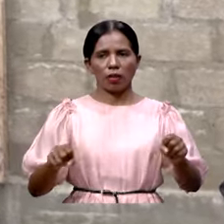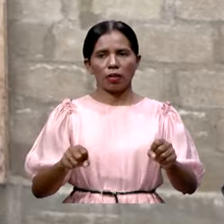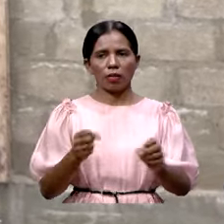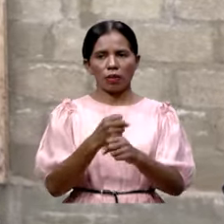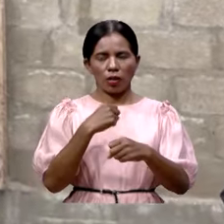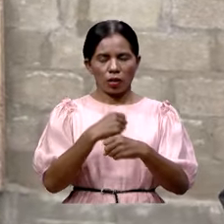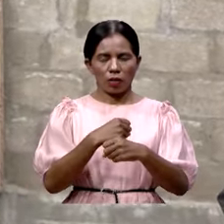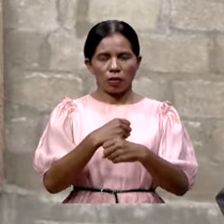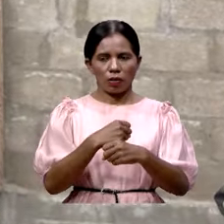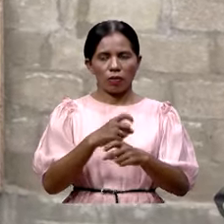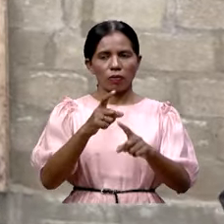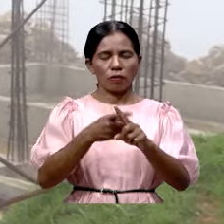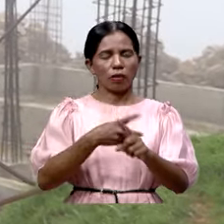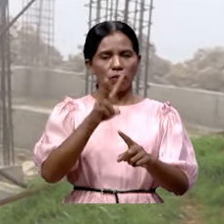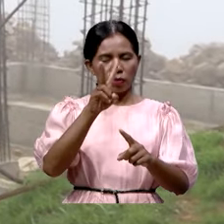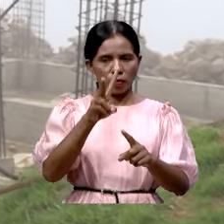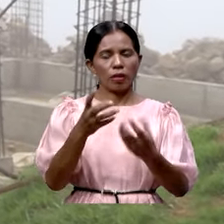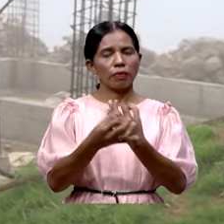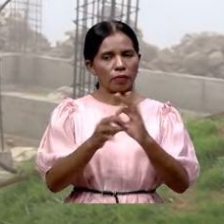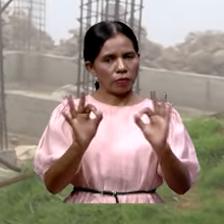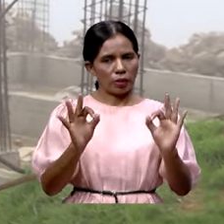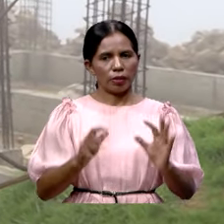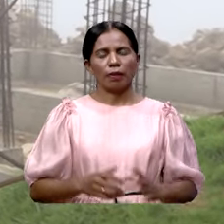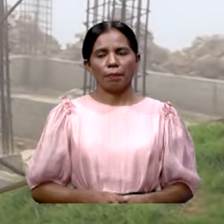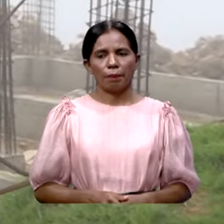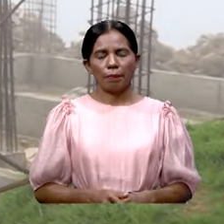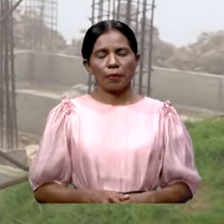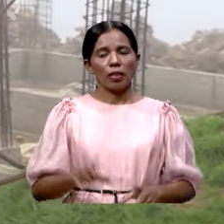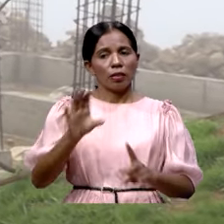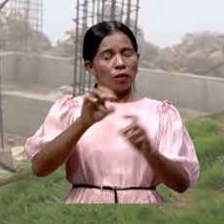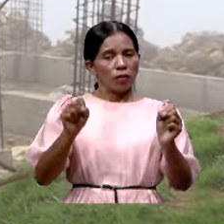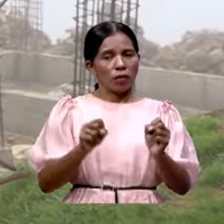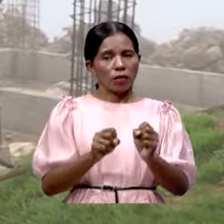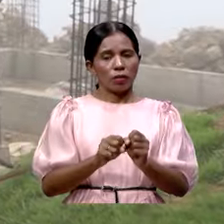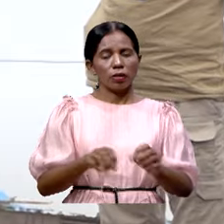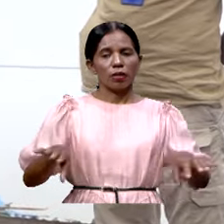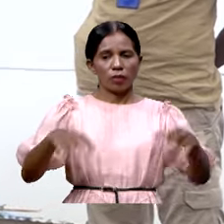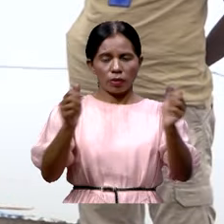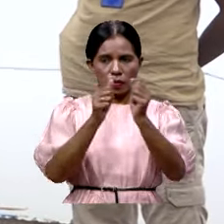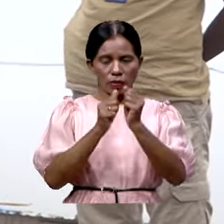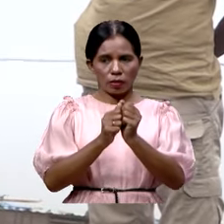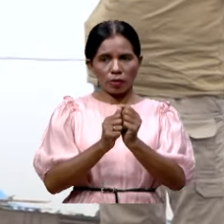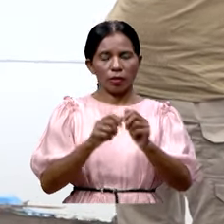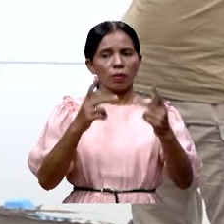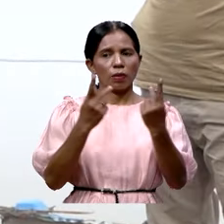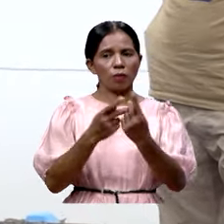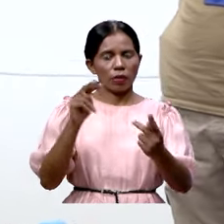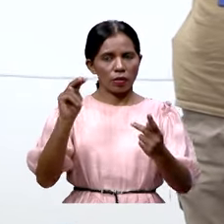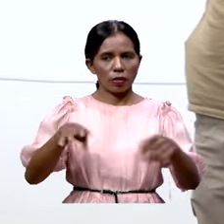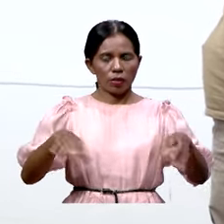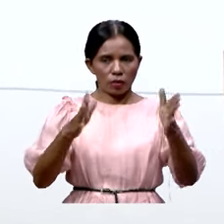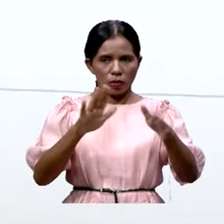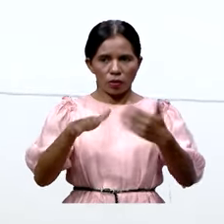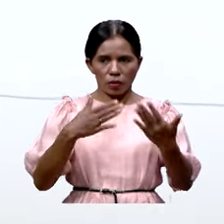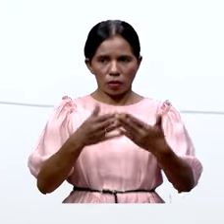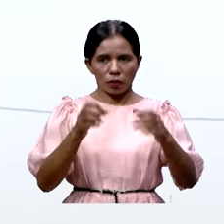ia fulan ruanelaran. Se fesuco e tutu ateten, se condena ho naimba companhia no trabalhador sira,